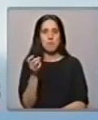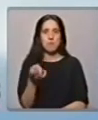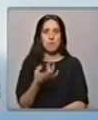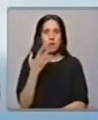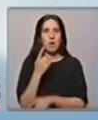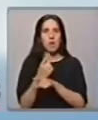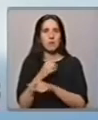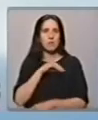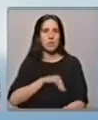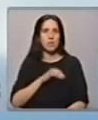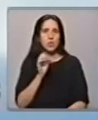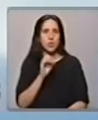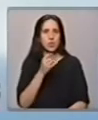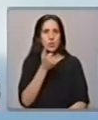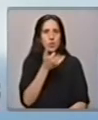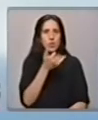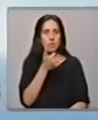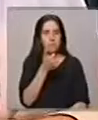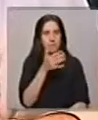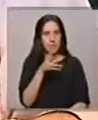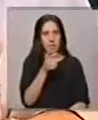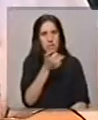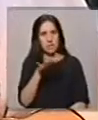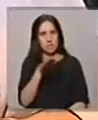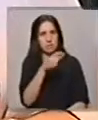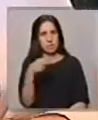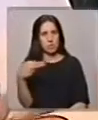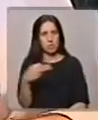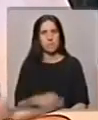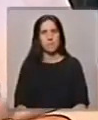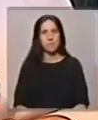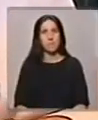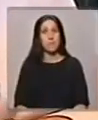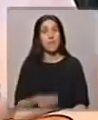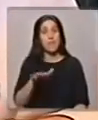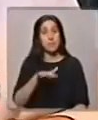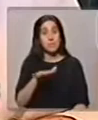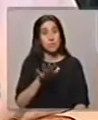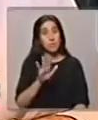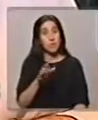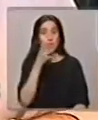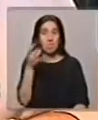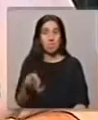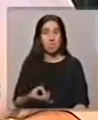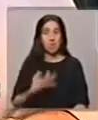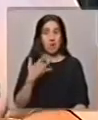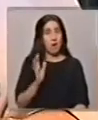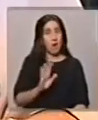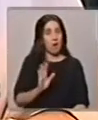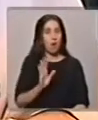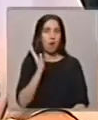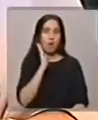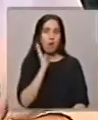rendimentos superiores a 2.500 euros. Estas situações estavam isentas, estavam excluídas da